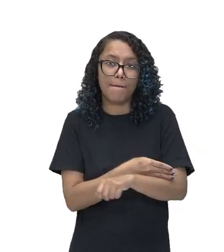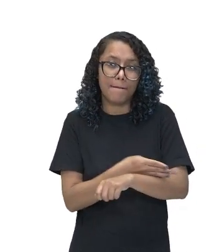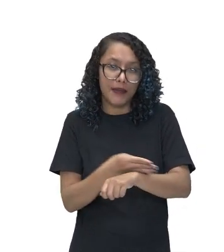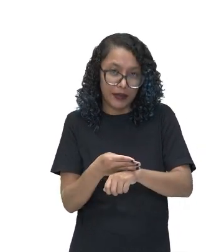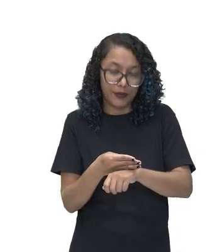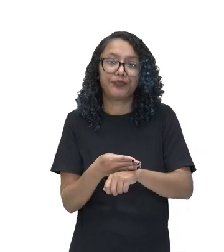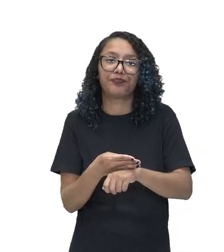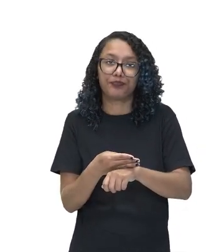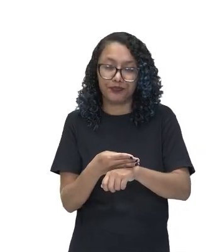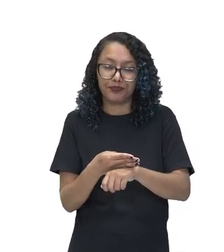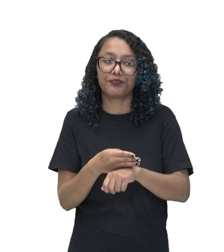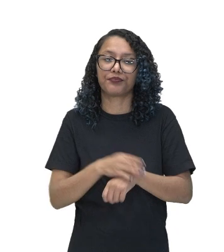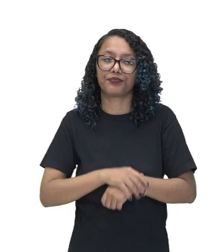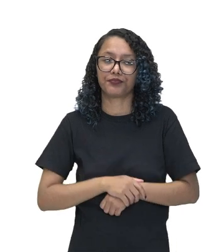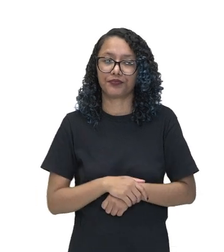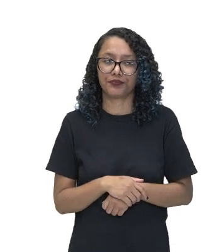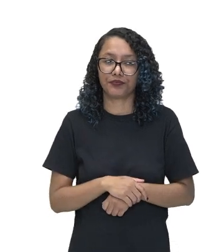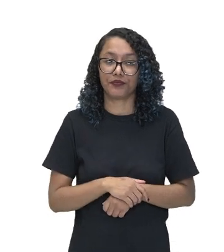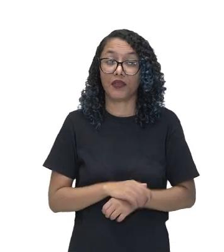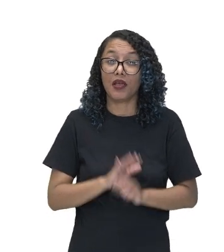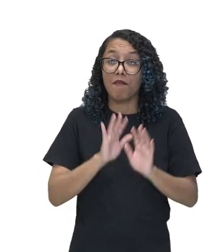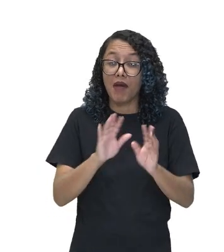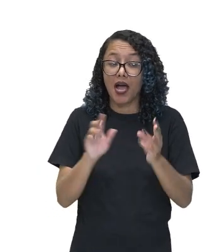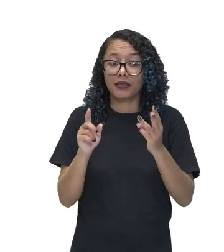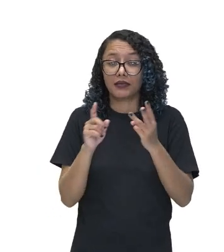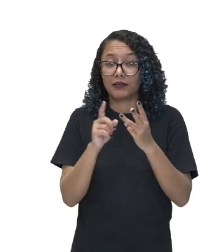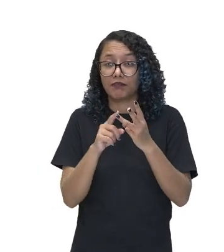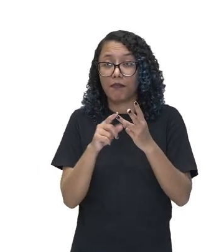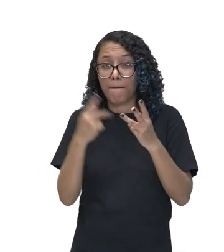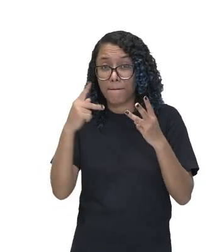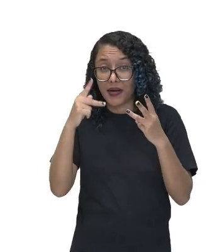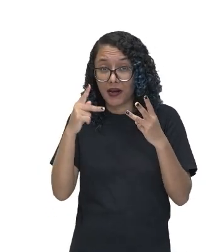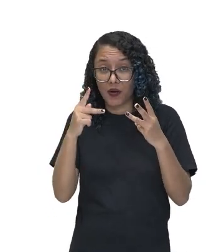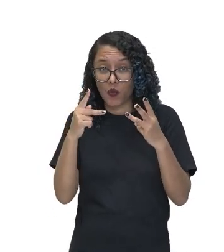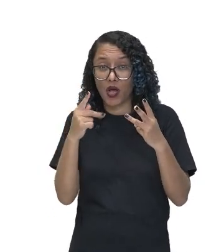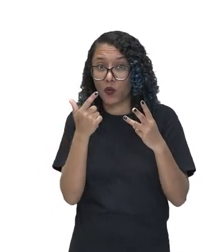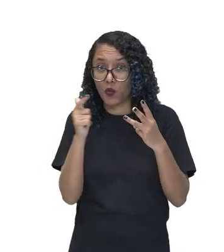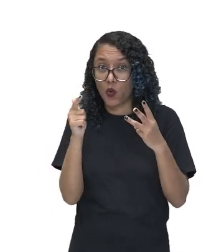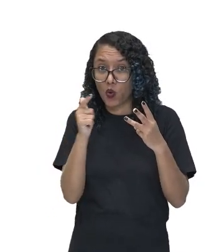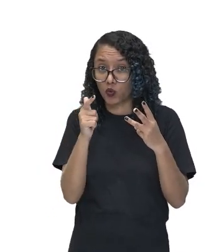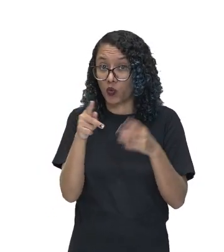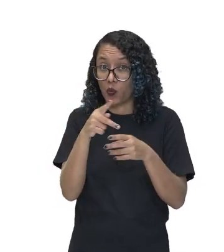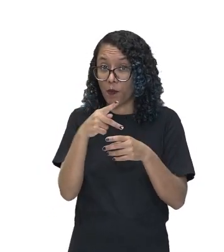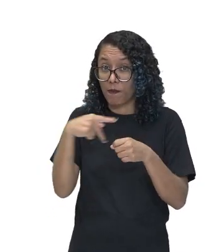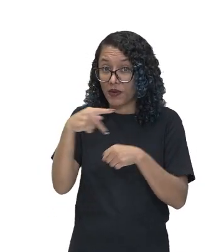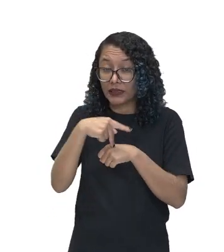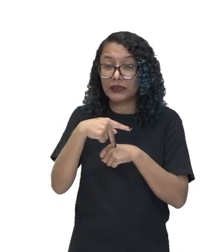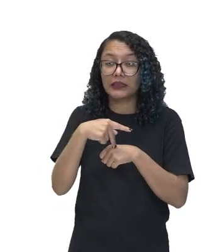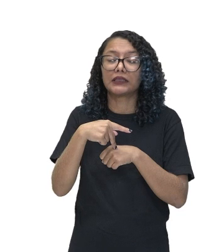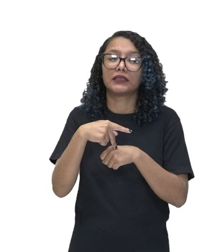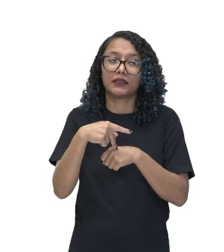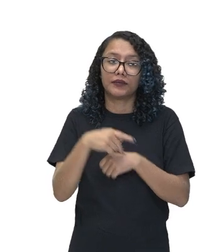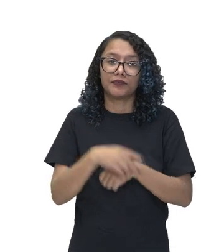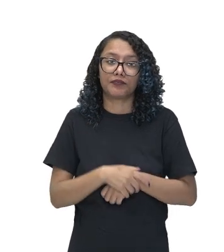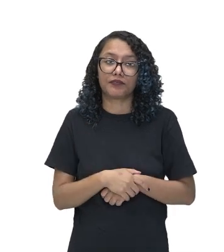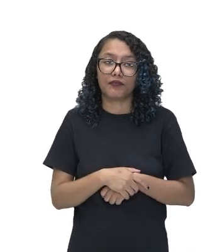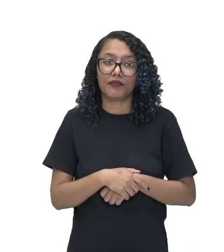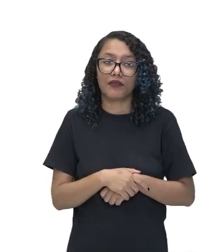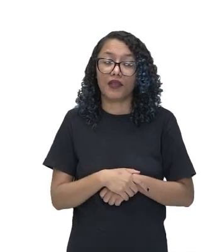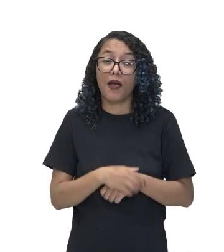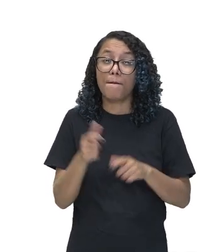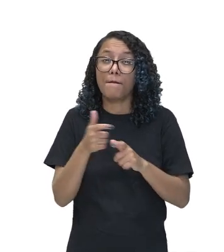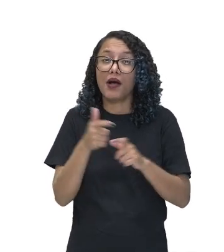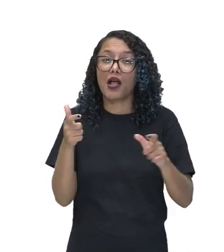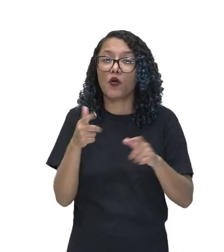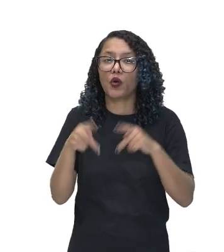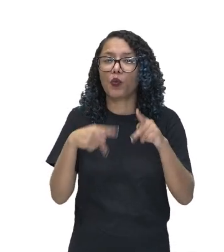predominantemente branca. Já no Paraguai, o outro país platino, nós temos uma presença muito